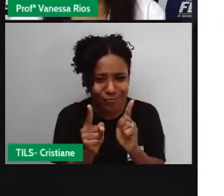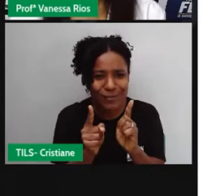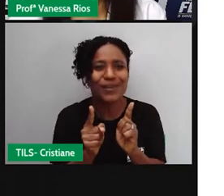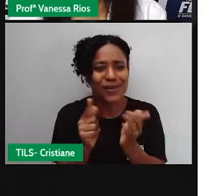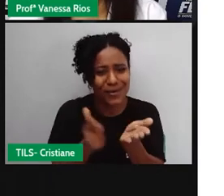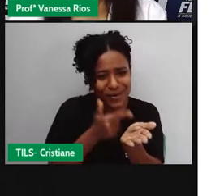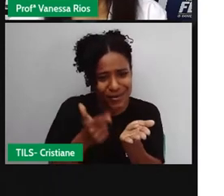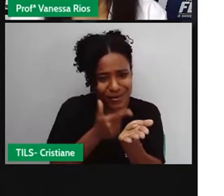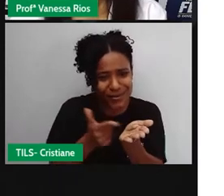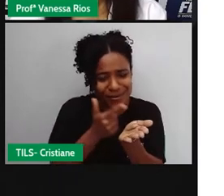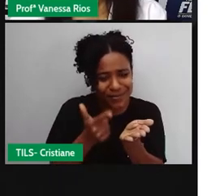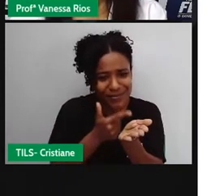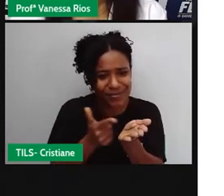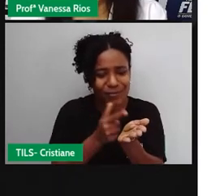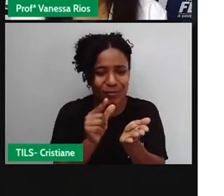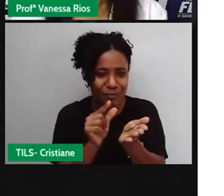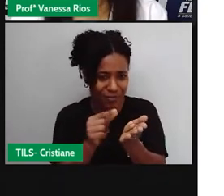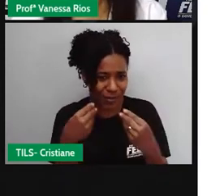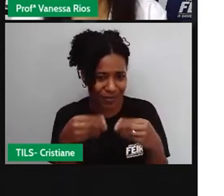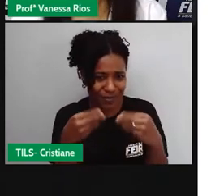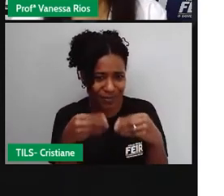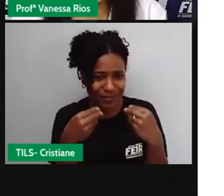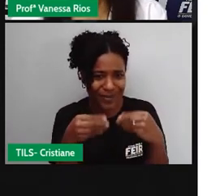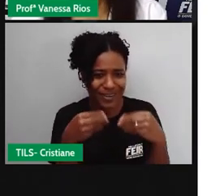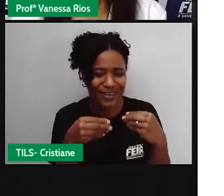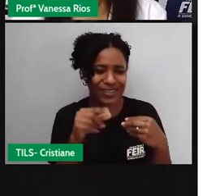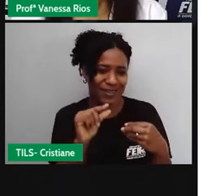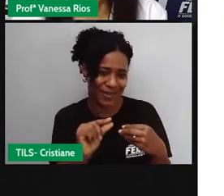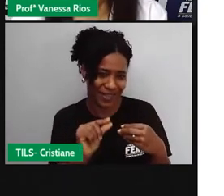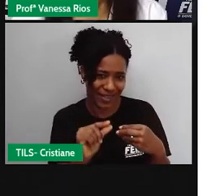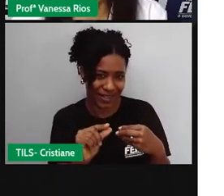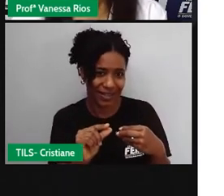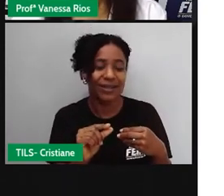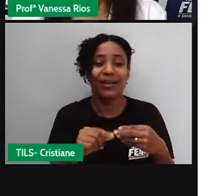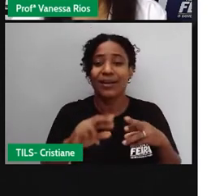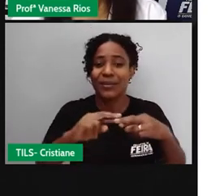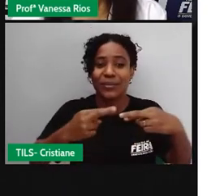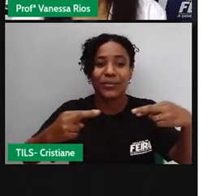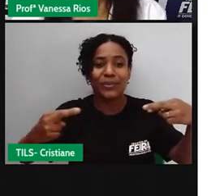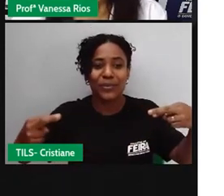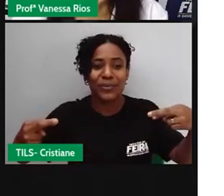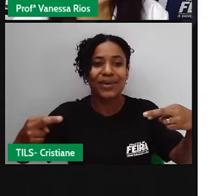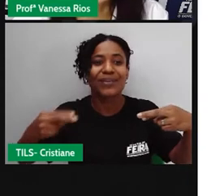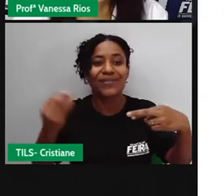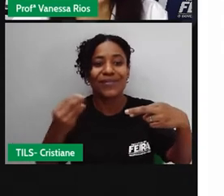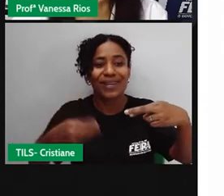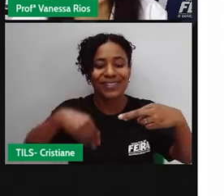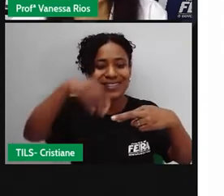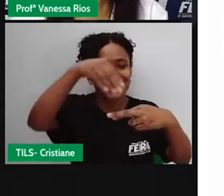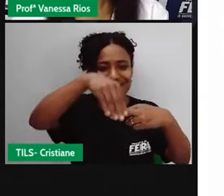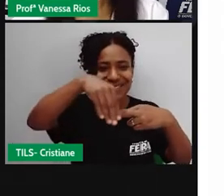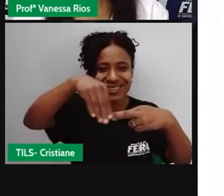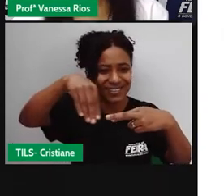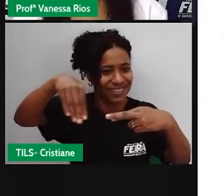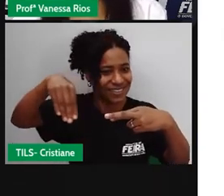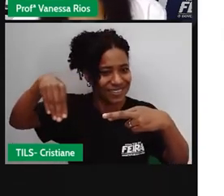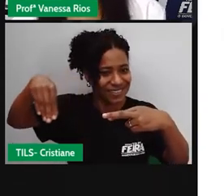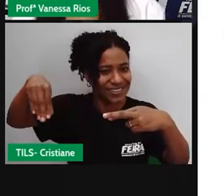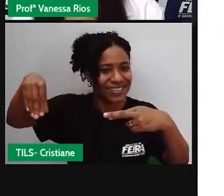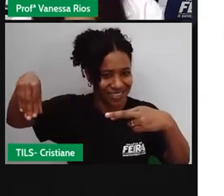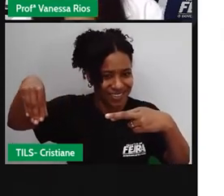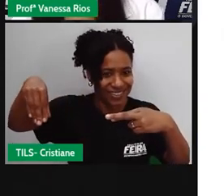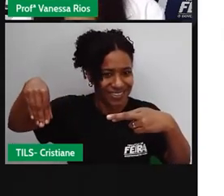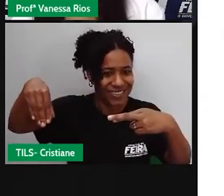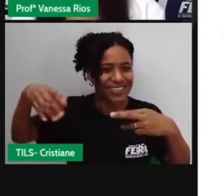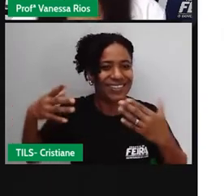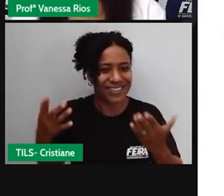determinadas, e que eles são expostos, divulgados em sua forma impressa, pendurados num varal, pendurados numa